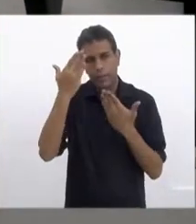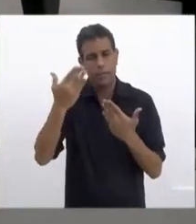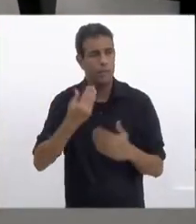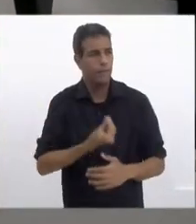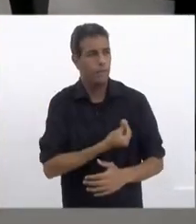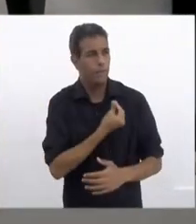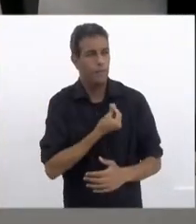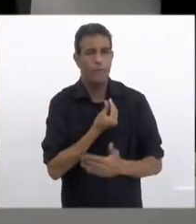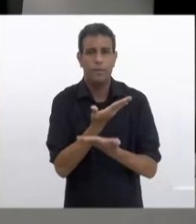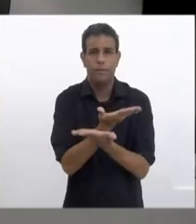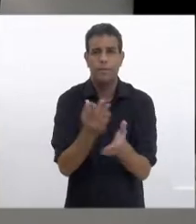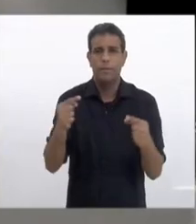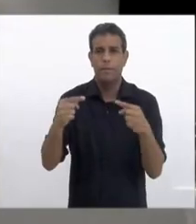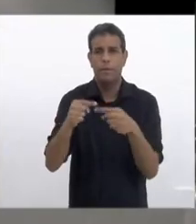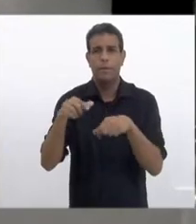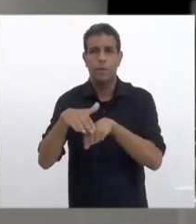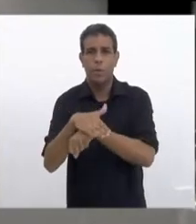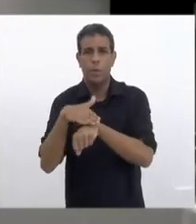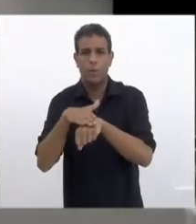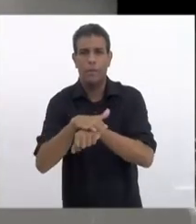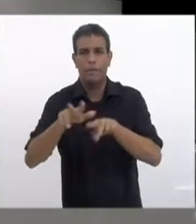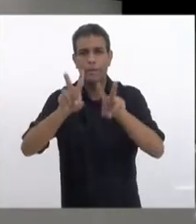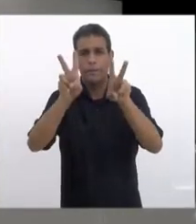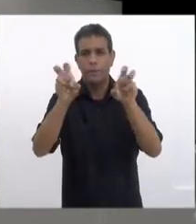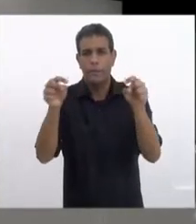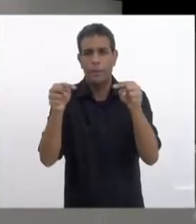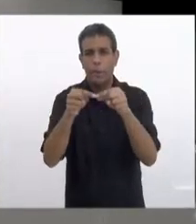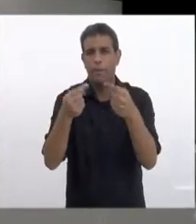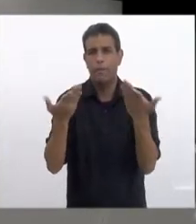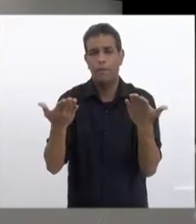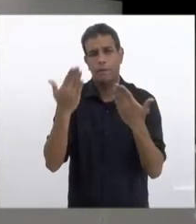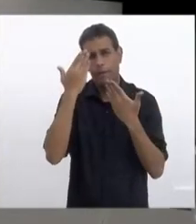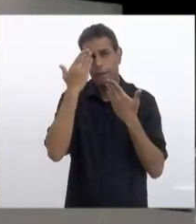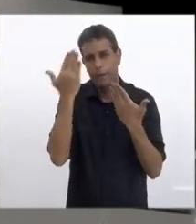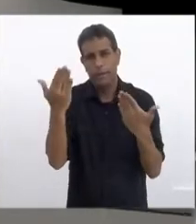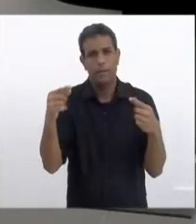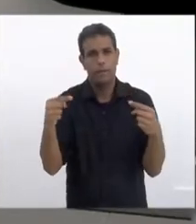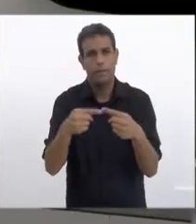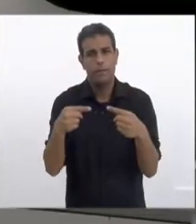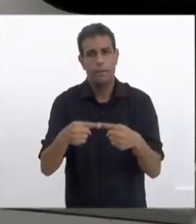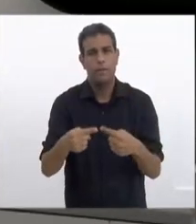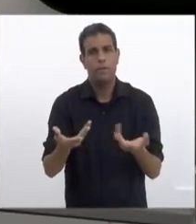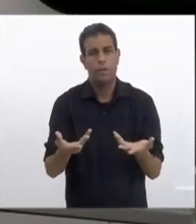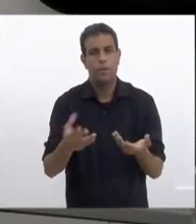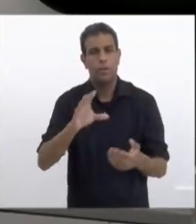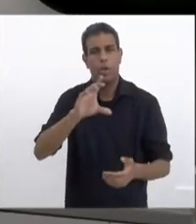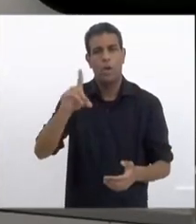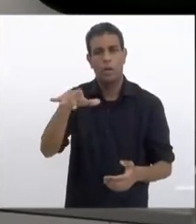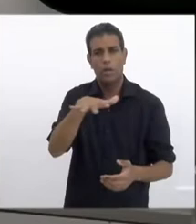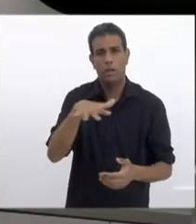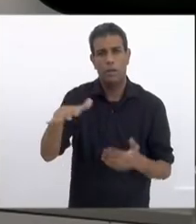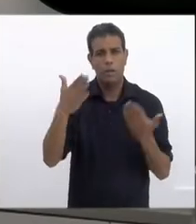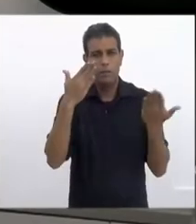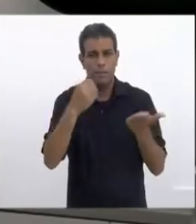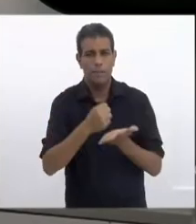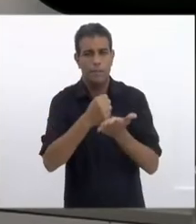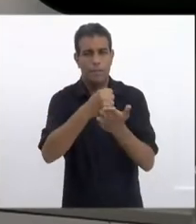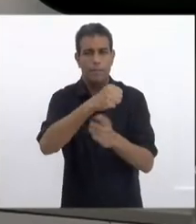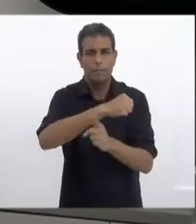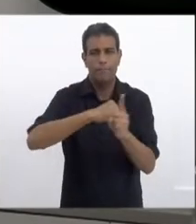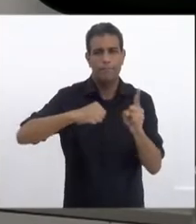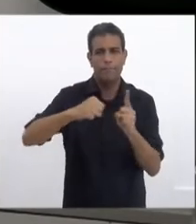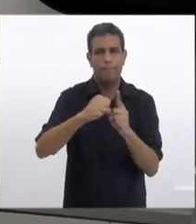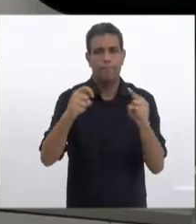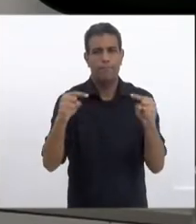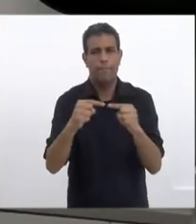estar aqui conversando sobre esse assunto com vocês. Agradeço também em nome, né, lá da Coordenação de Atenção Psicossocial, lá que fica junto